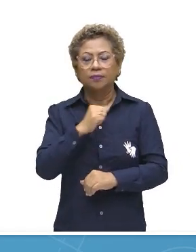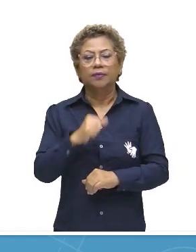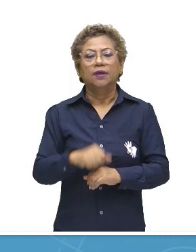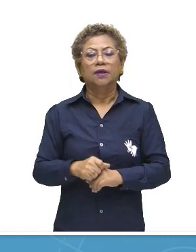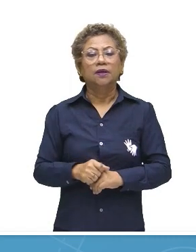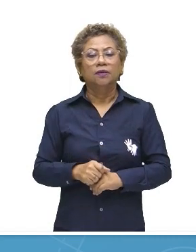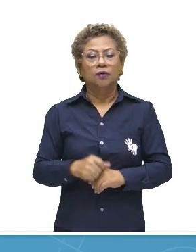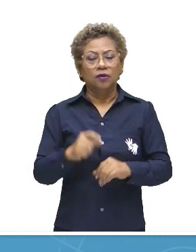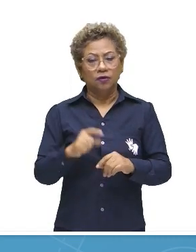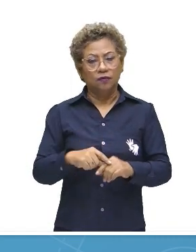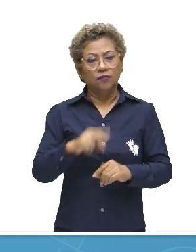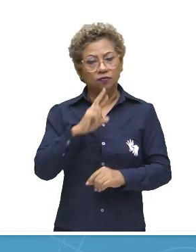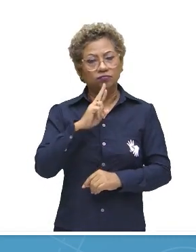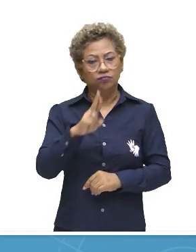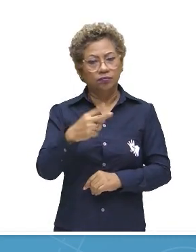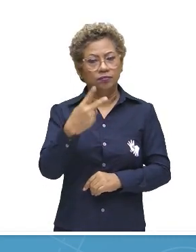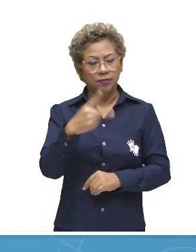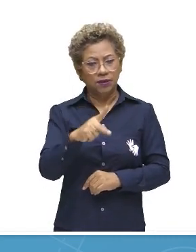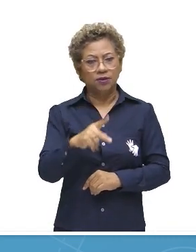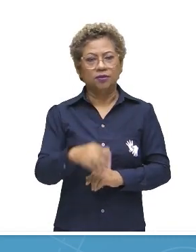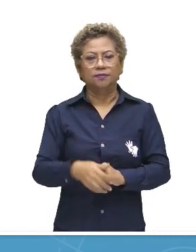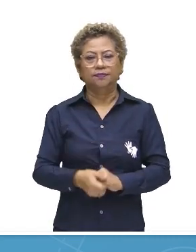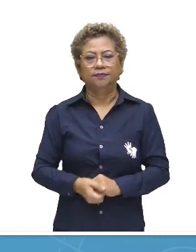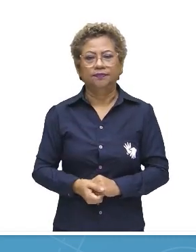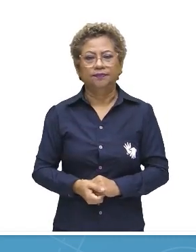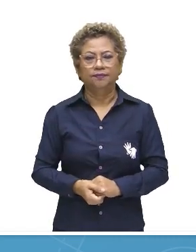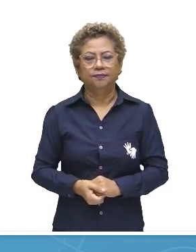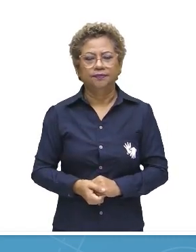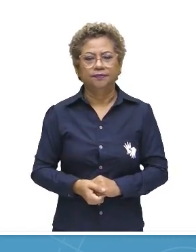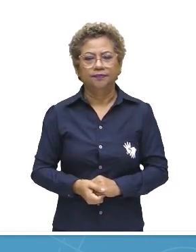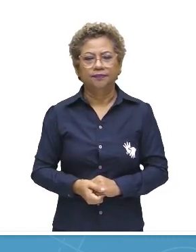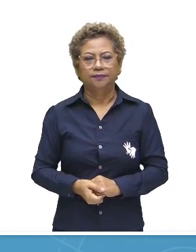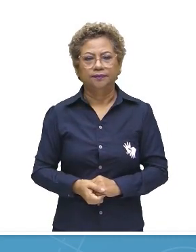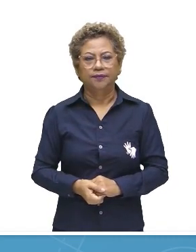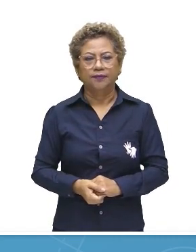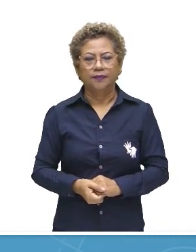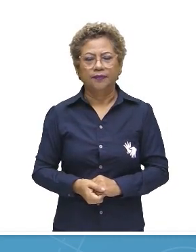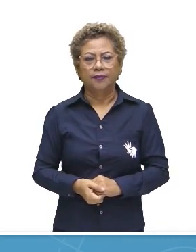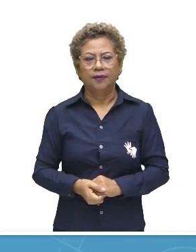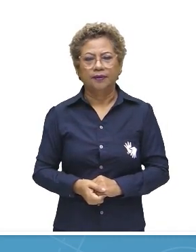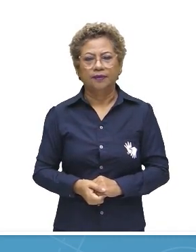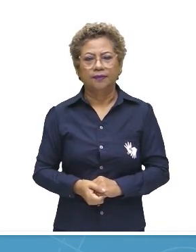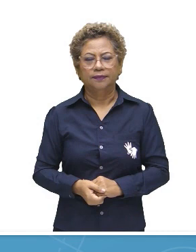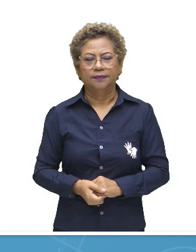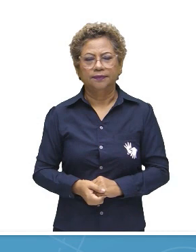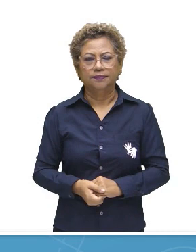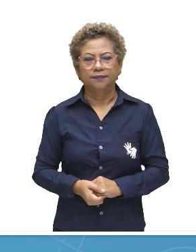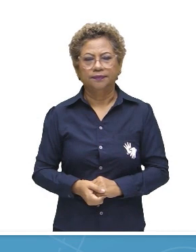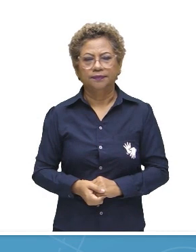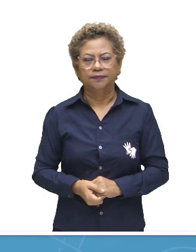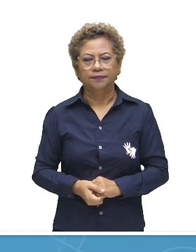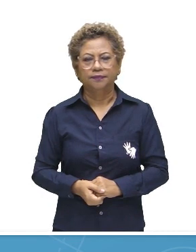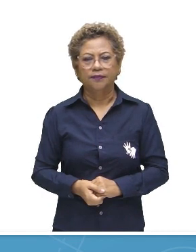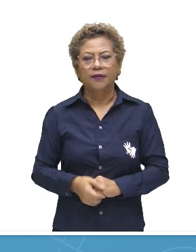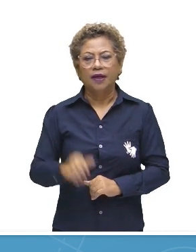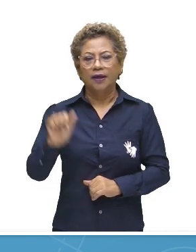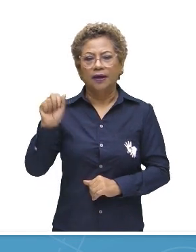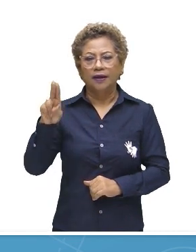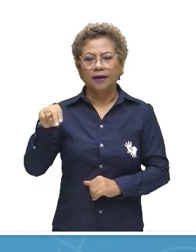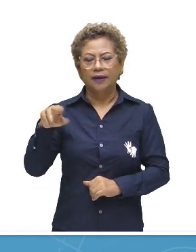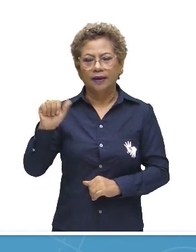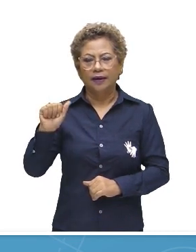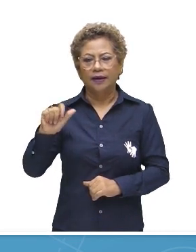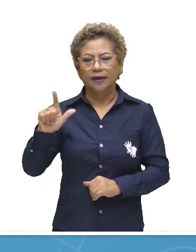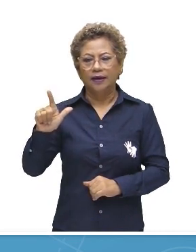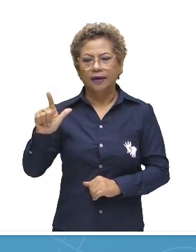me perguntando, em seguida a gente corrige a questão de número 3, tá? Vamos lá. Então olha só, eu acho que foi a Ana Luísa que me perguntou, professor, como é